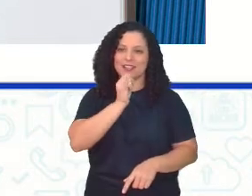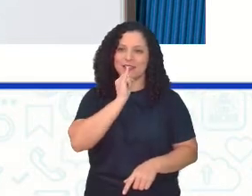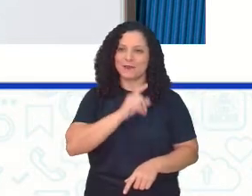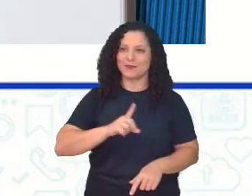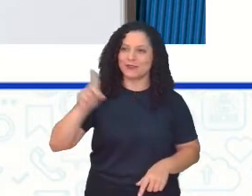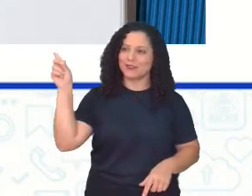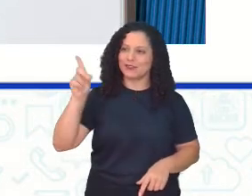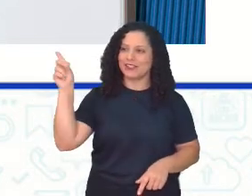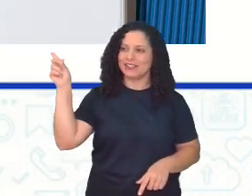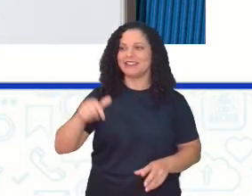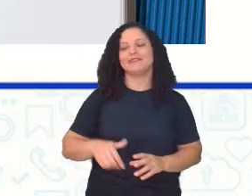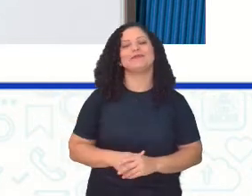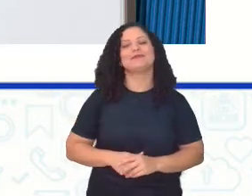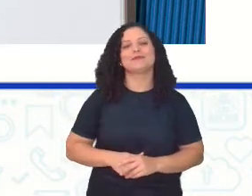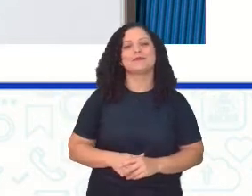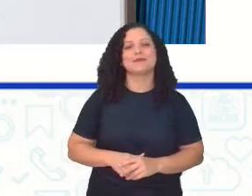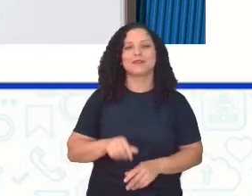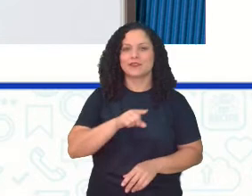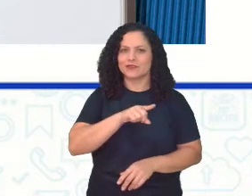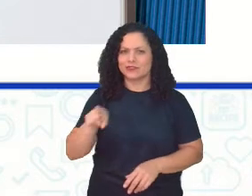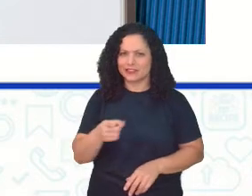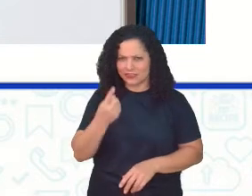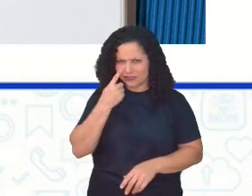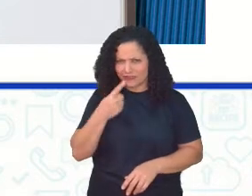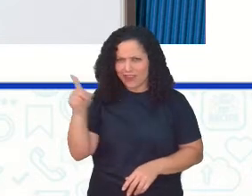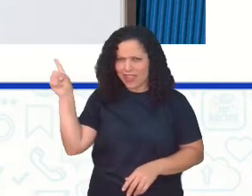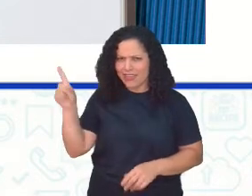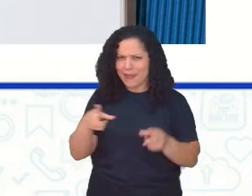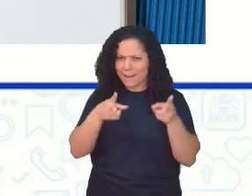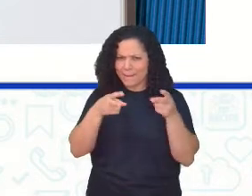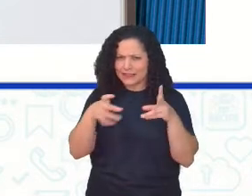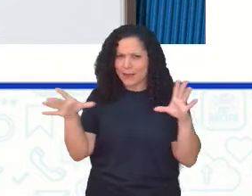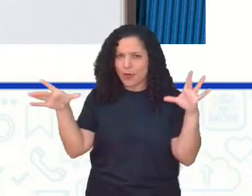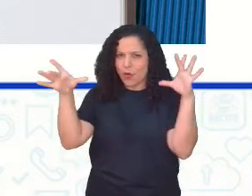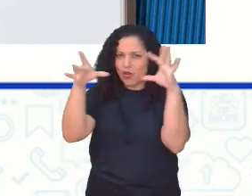não é? Vocês percebem a conexão aqui?